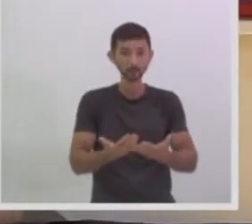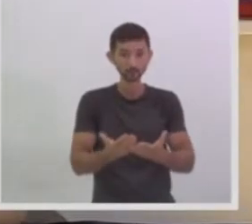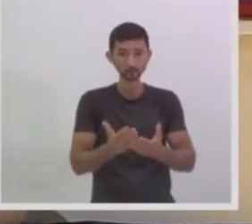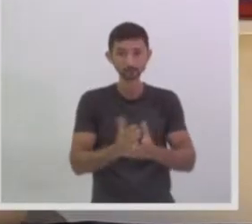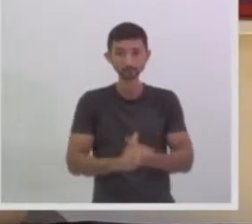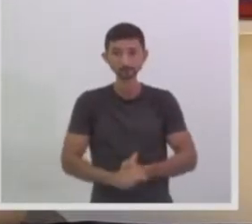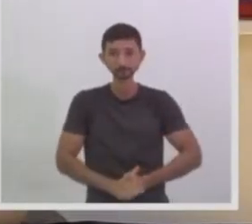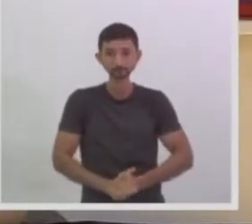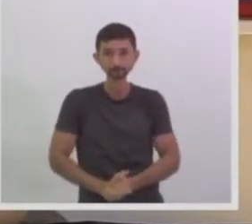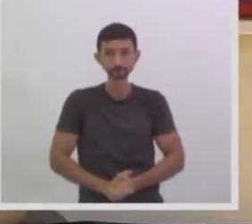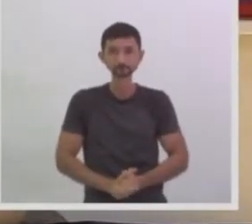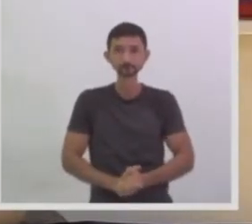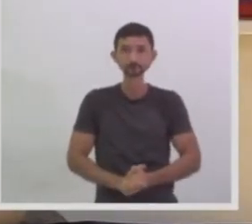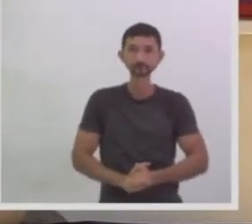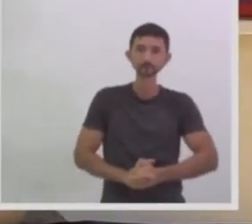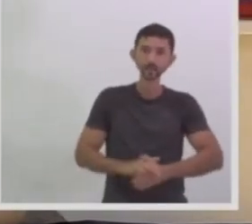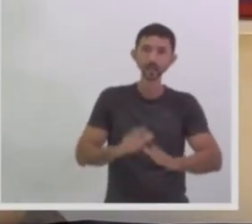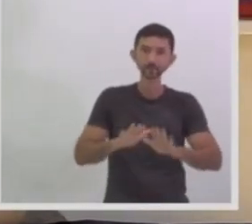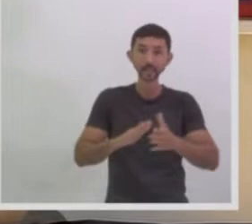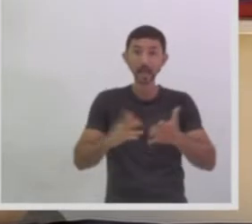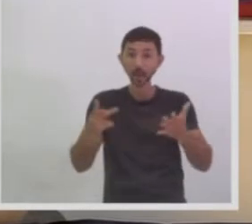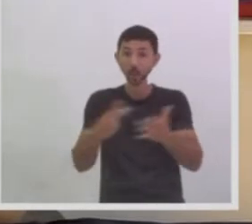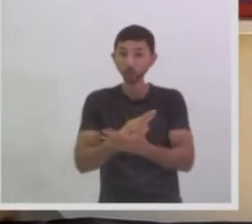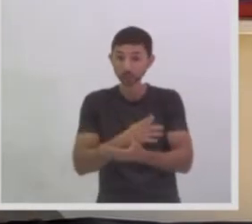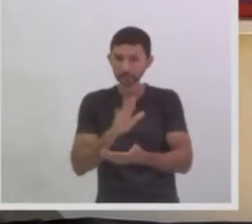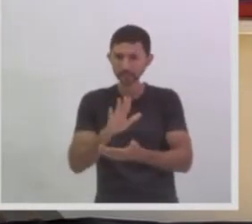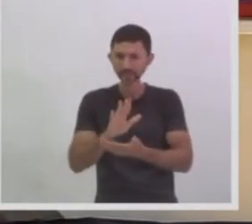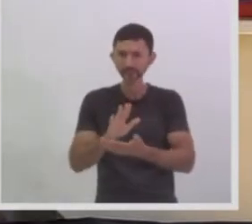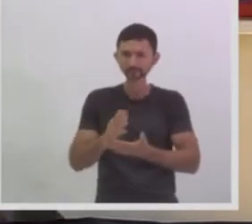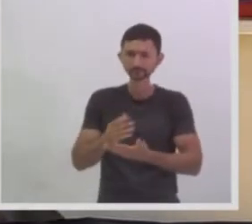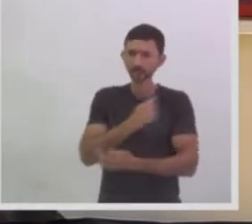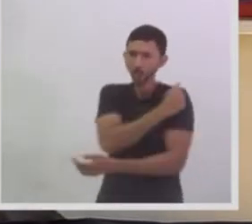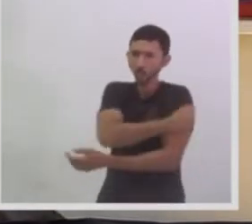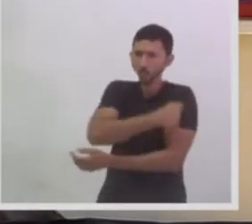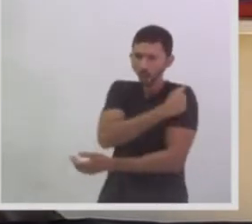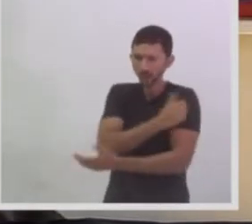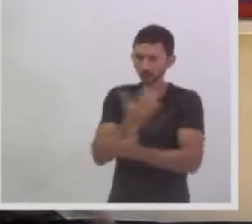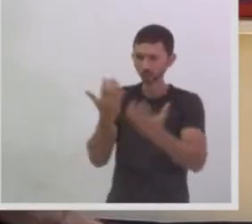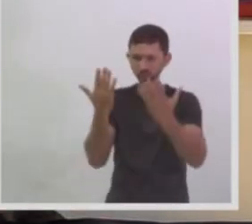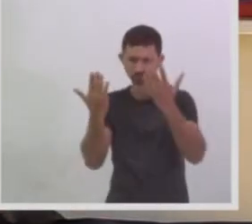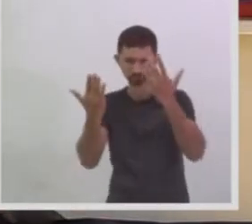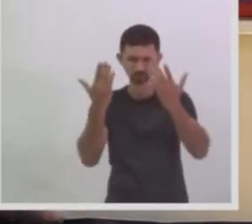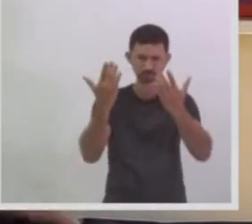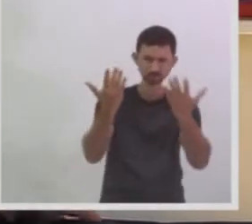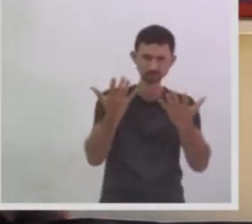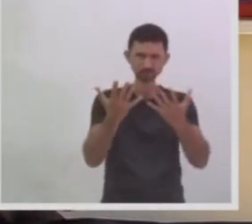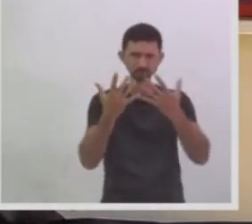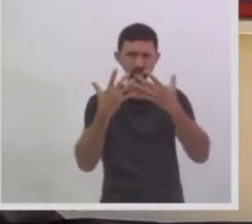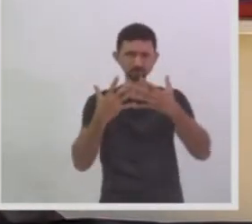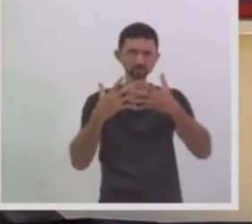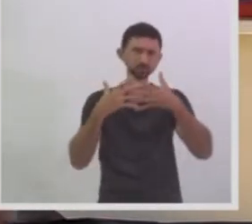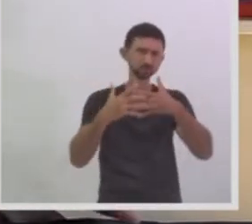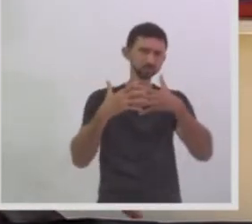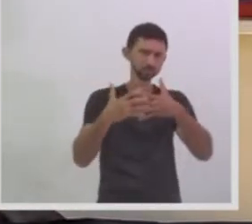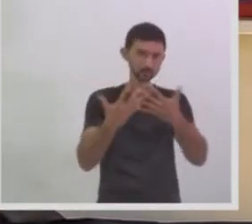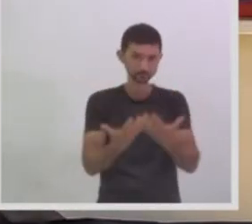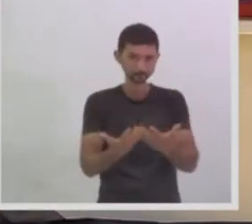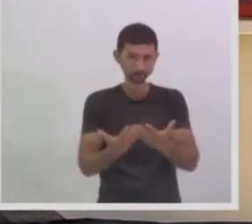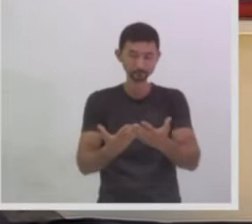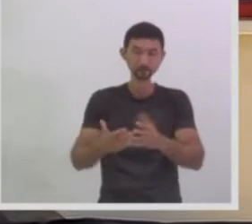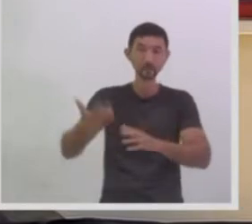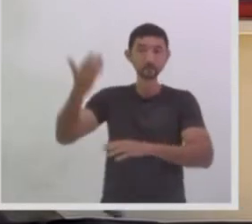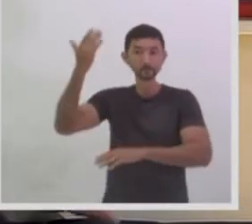é um erro muito comum, às vezes, o aluno se confundir entre essa questão do tempo, né? Tempo